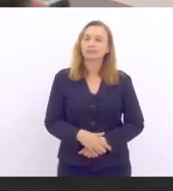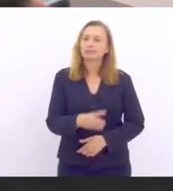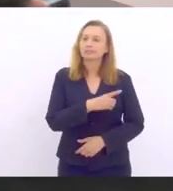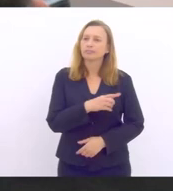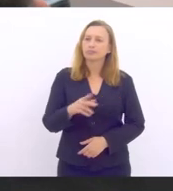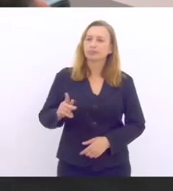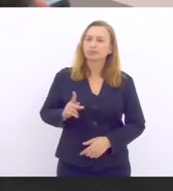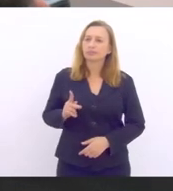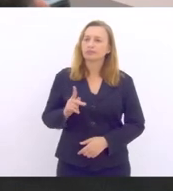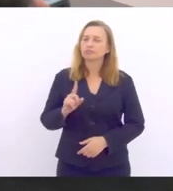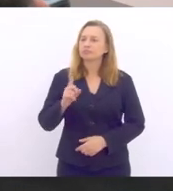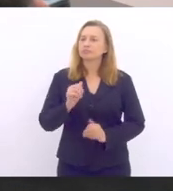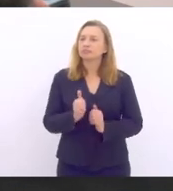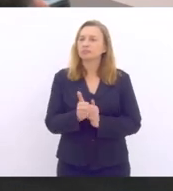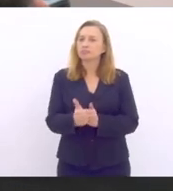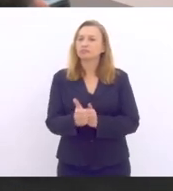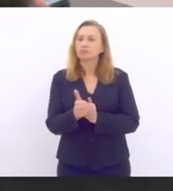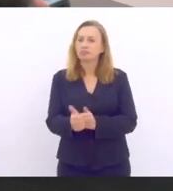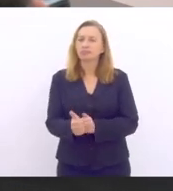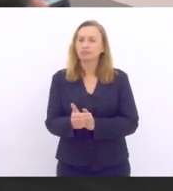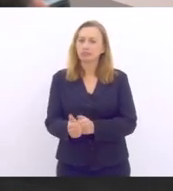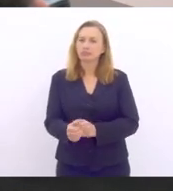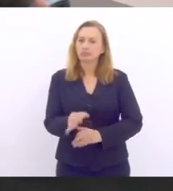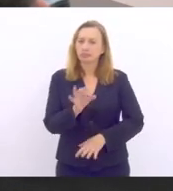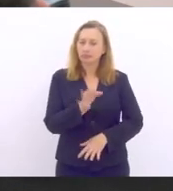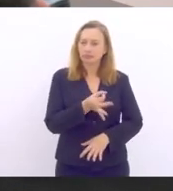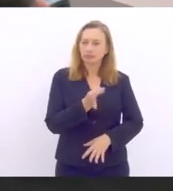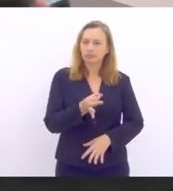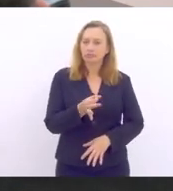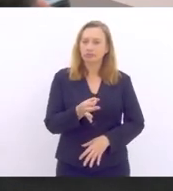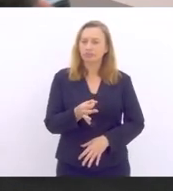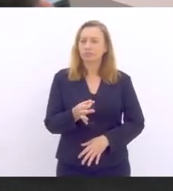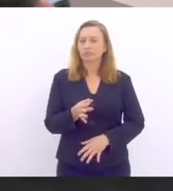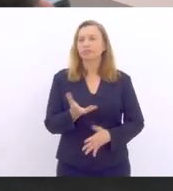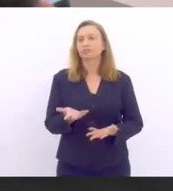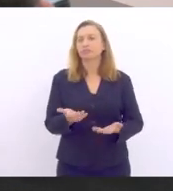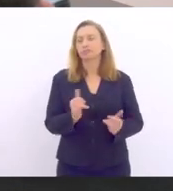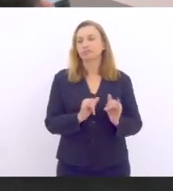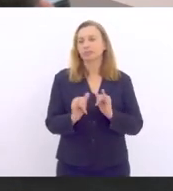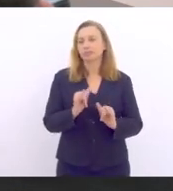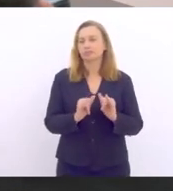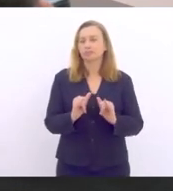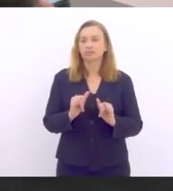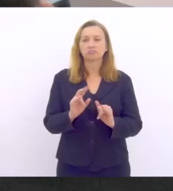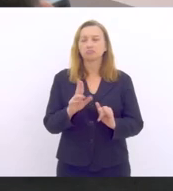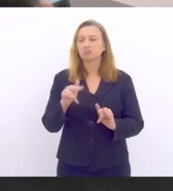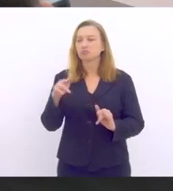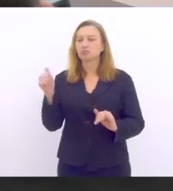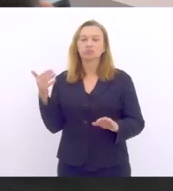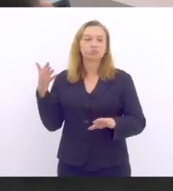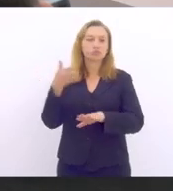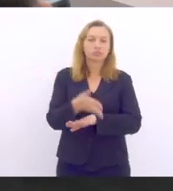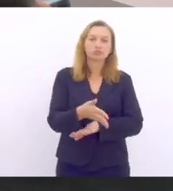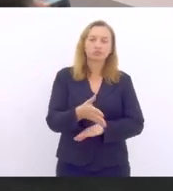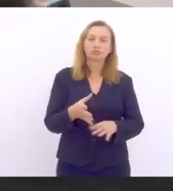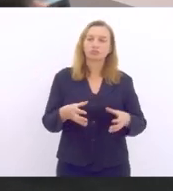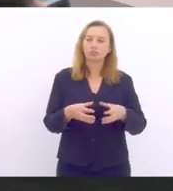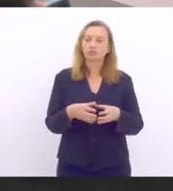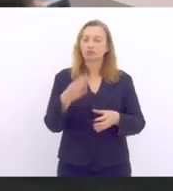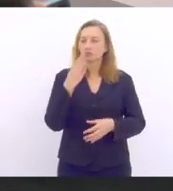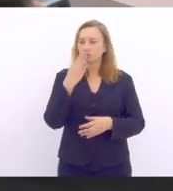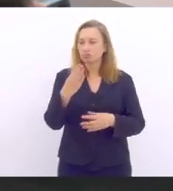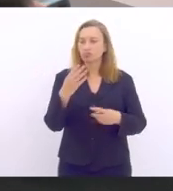Pública não acompanhou coletivamente essa demanda. Essa demanda nunca chegou de forma coletiva. Nenhuma torcida, o